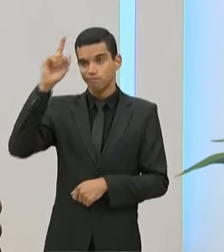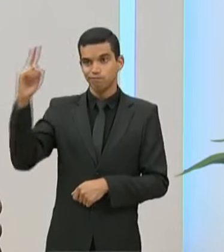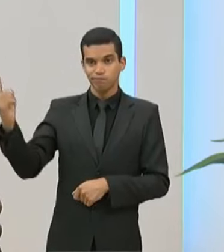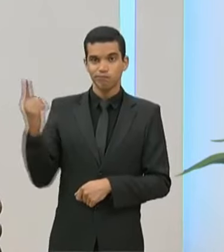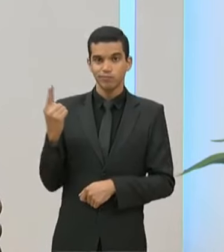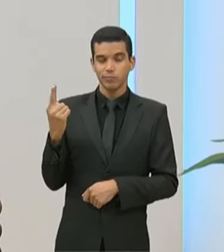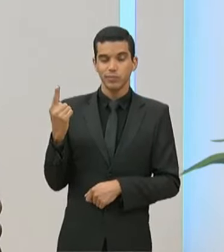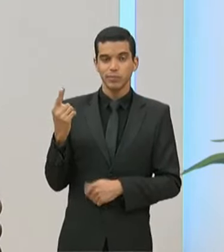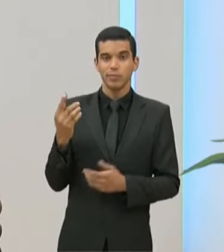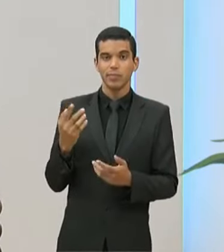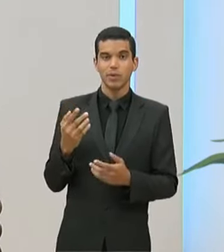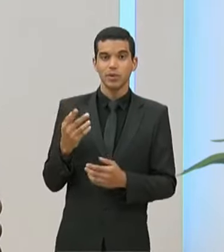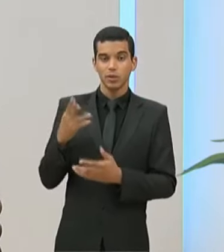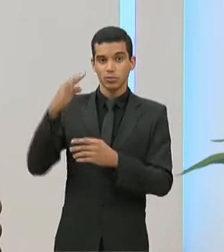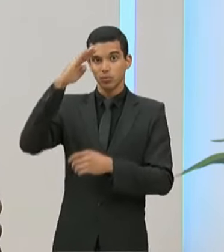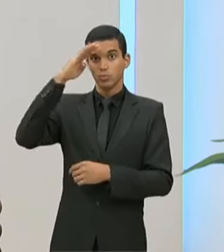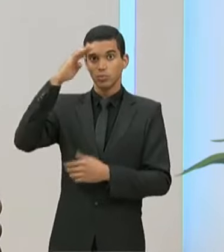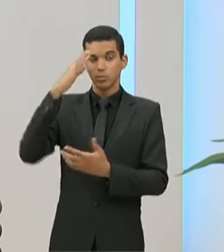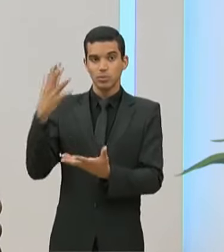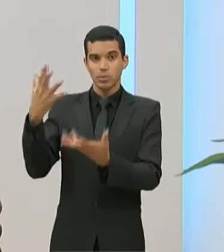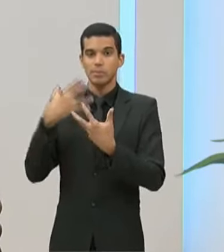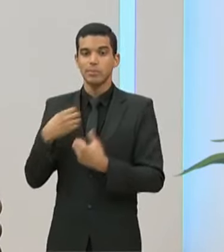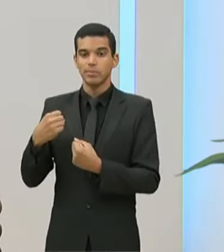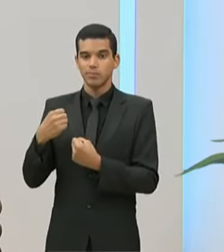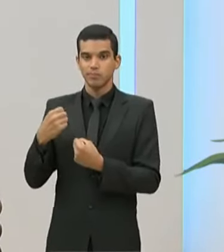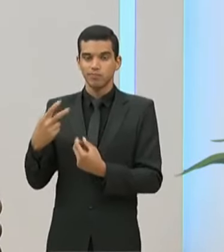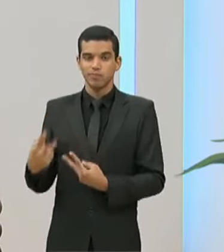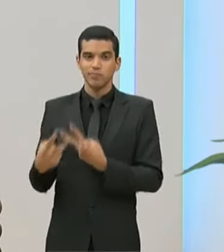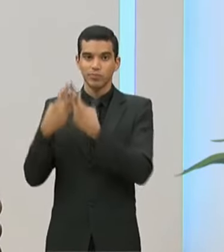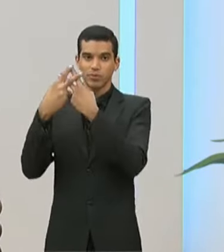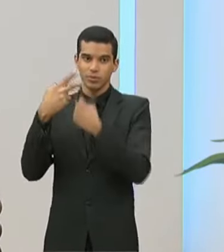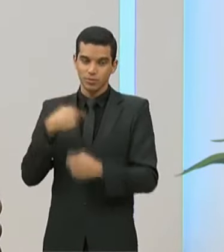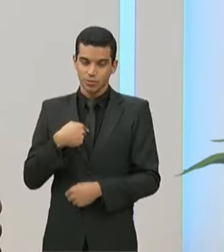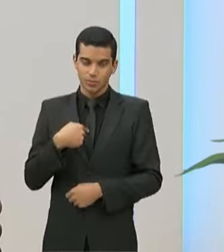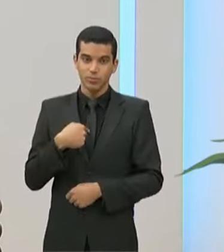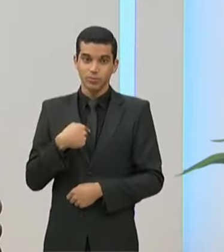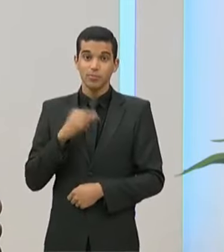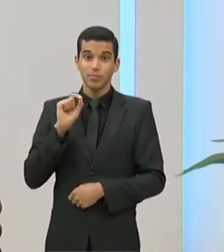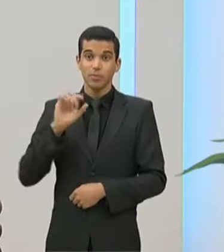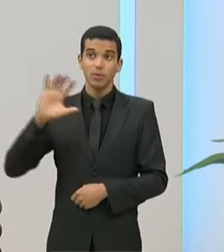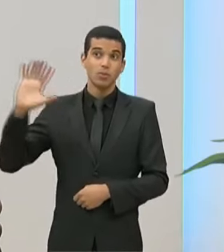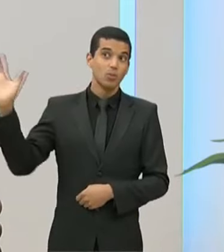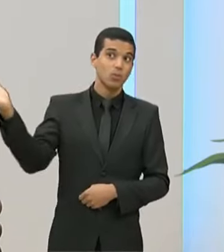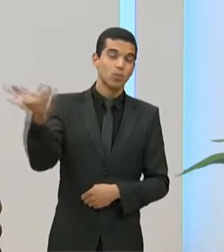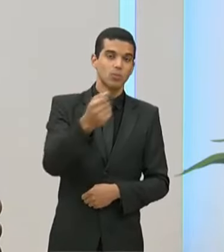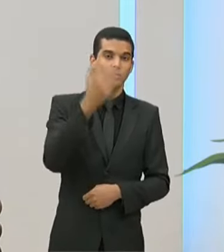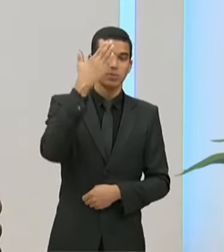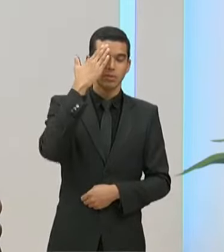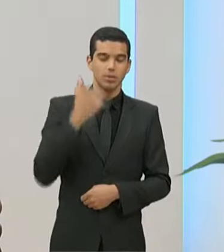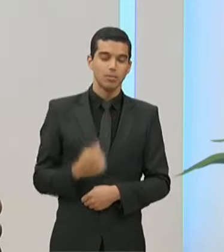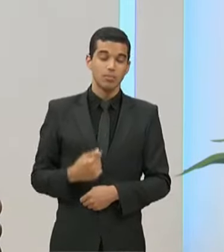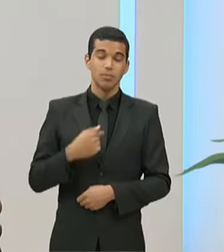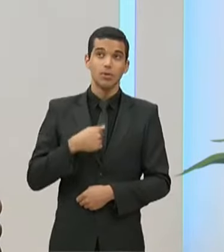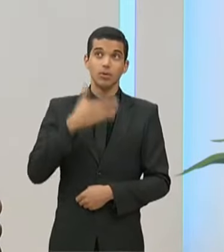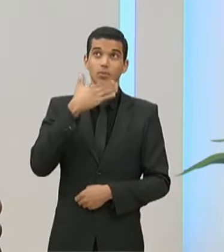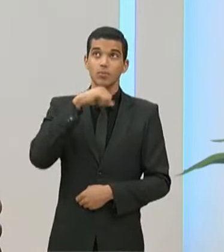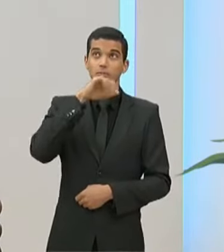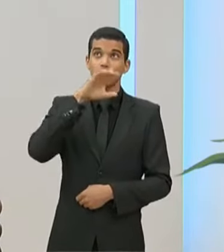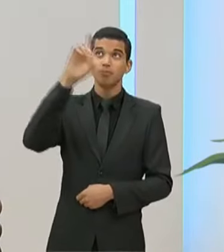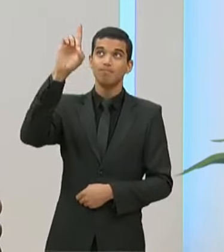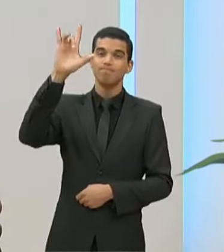mim, mas é para que o mundo saiba que eu amo o